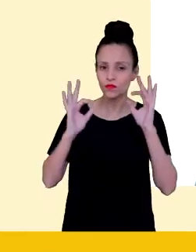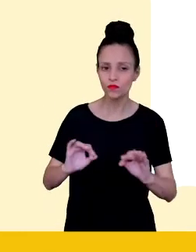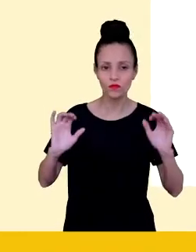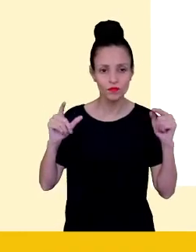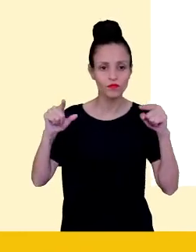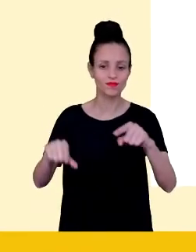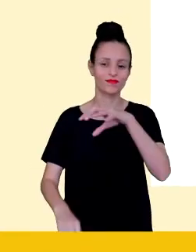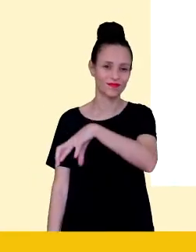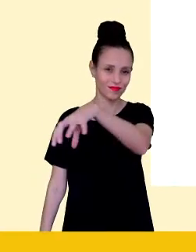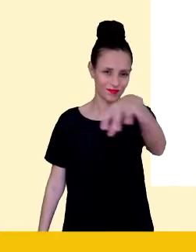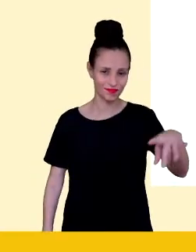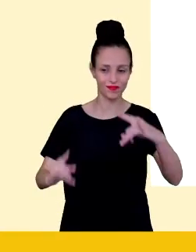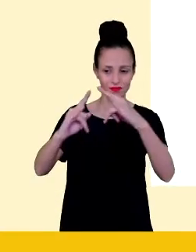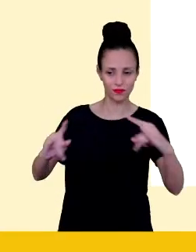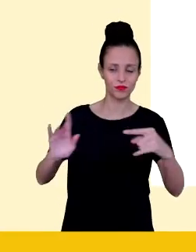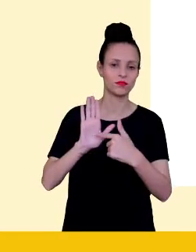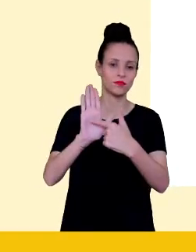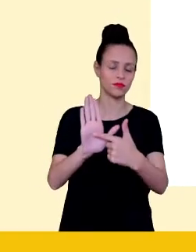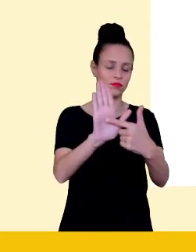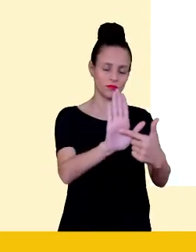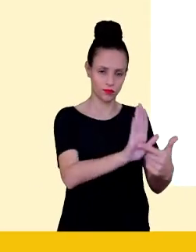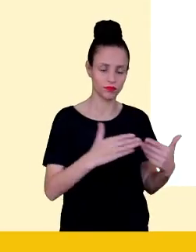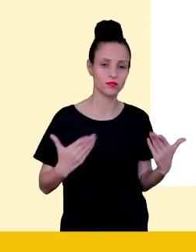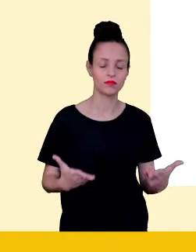nas suas comunidades, onde eles atuavam, assim,